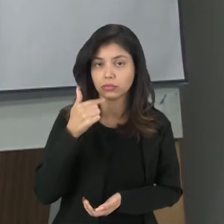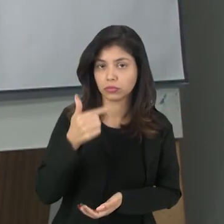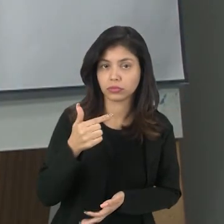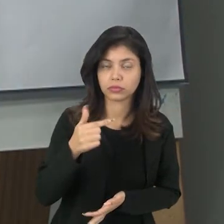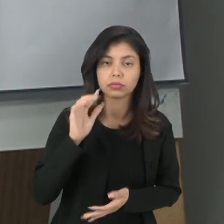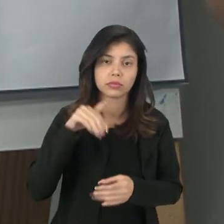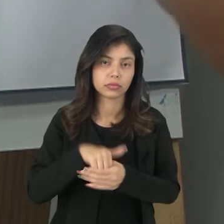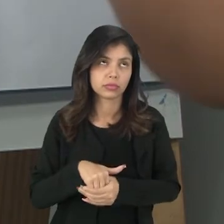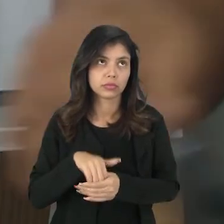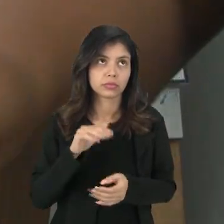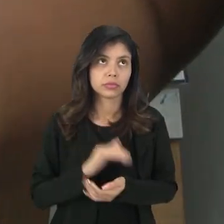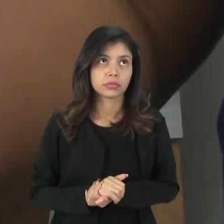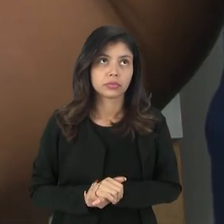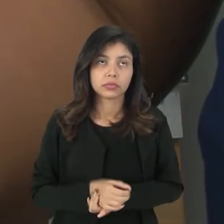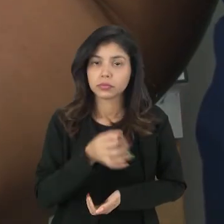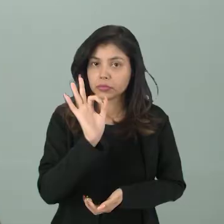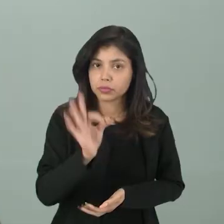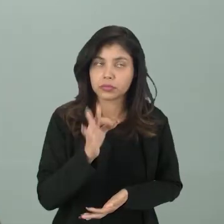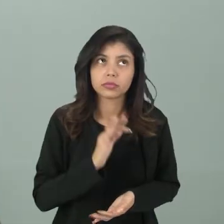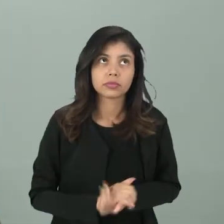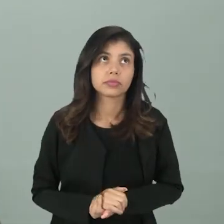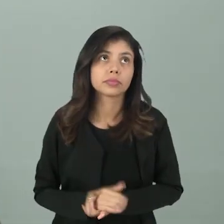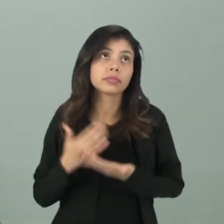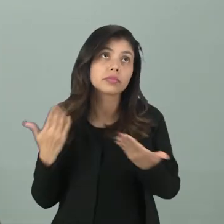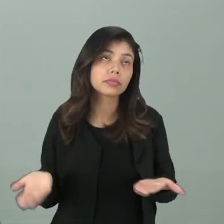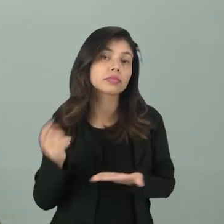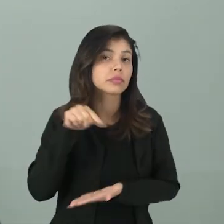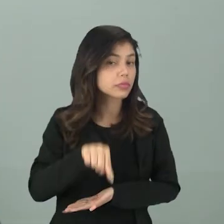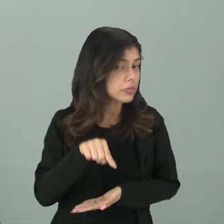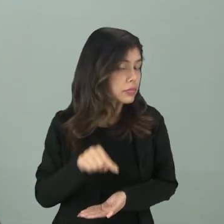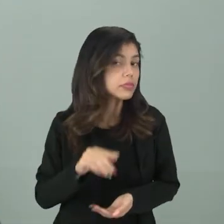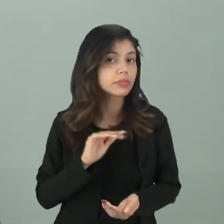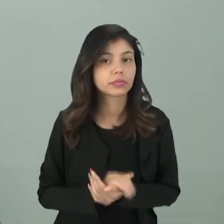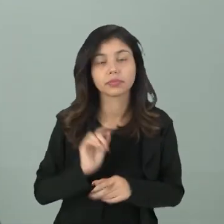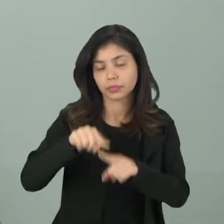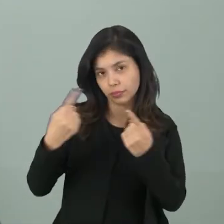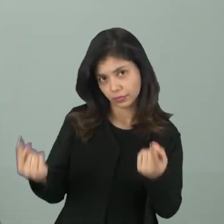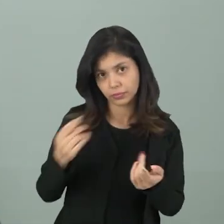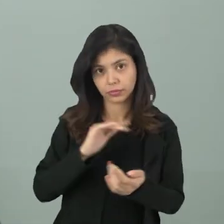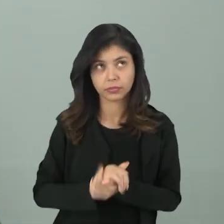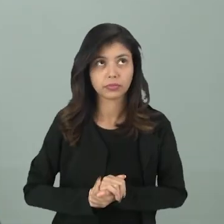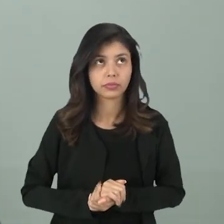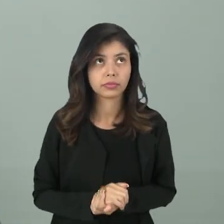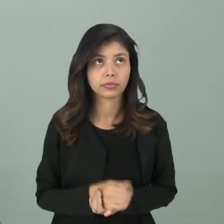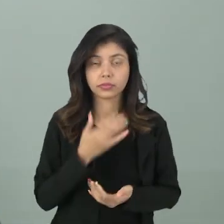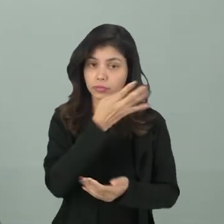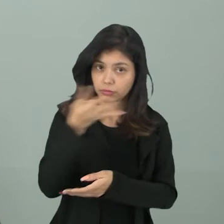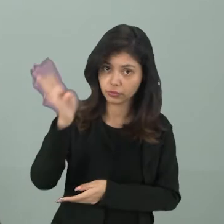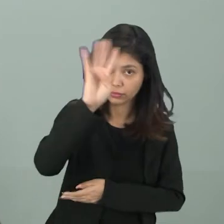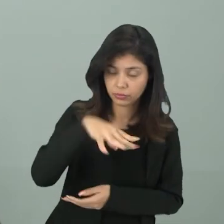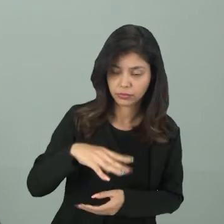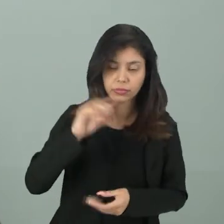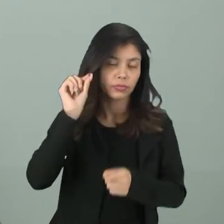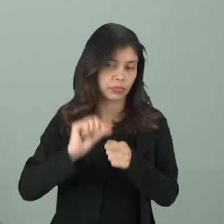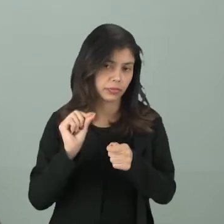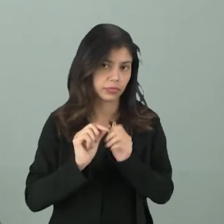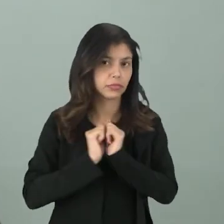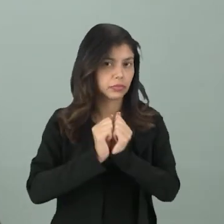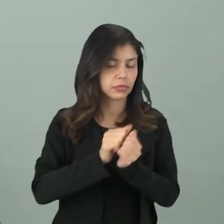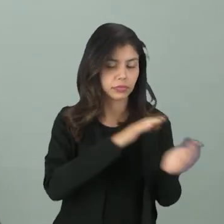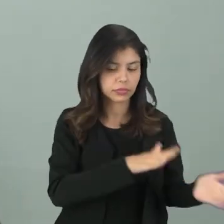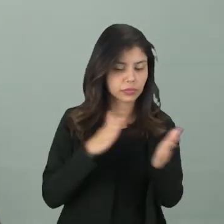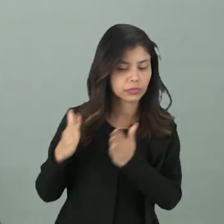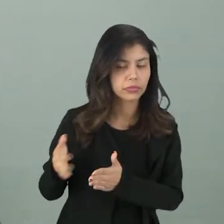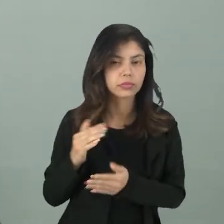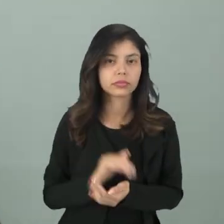Dois votos, certo? Então, esse foi mais uma tabela que nós construímos a